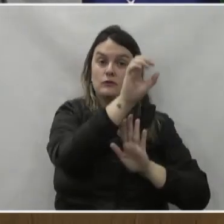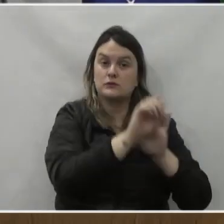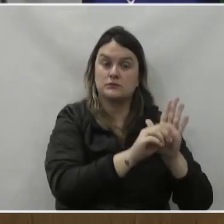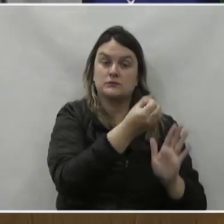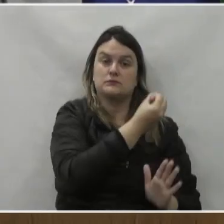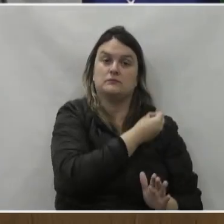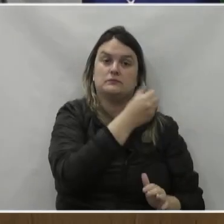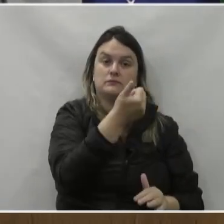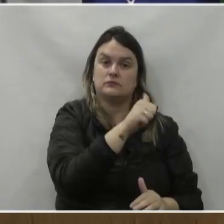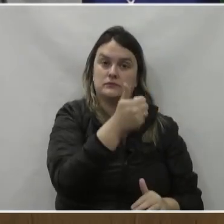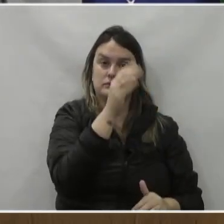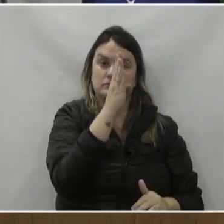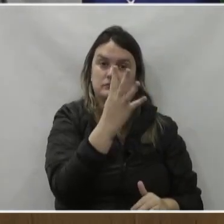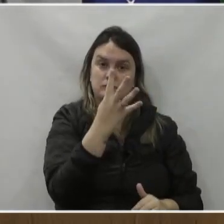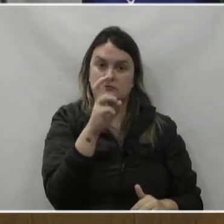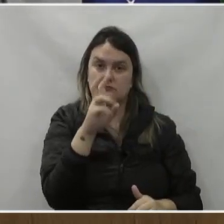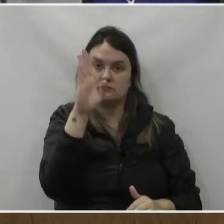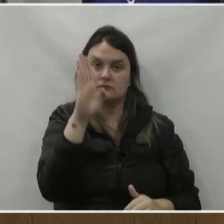número